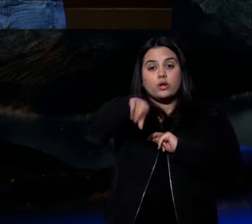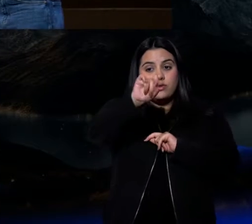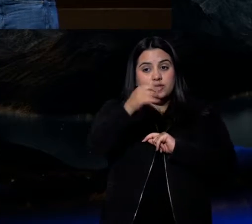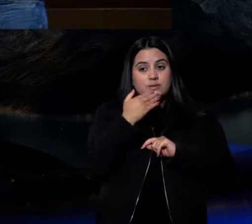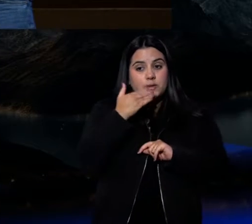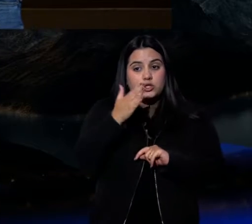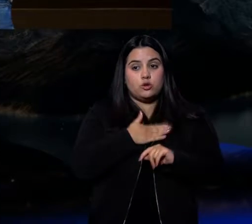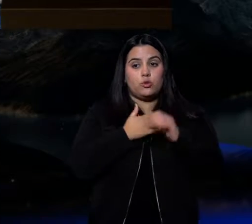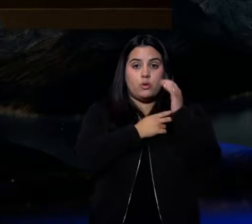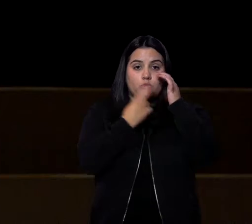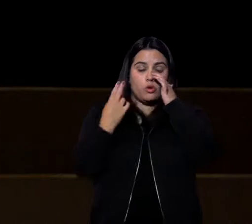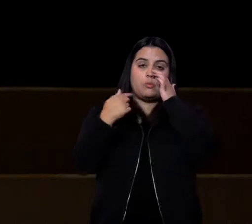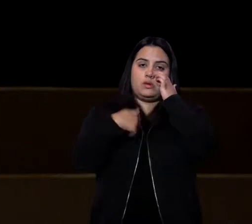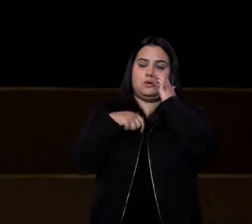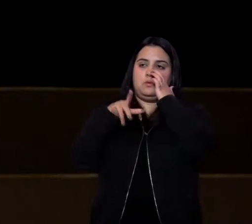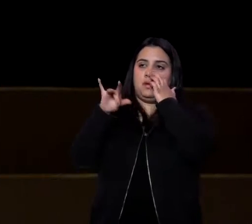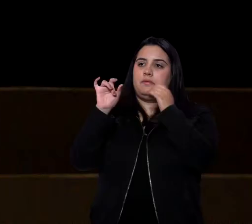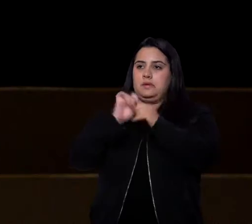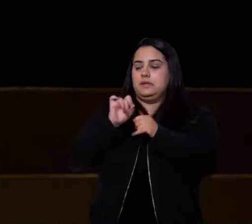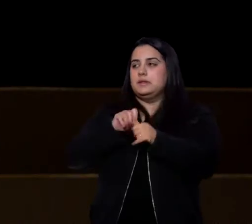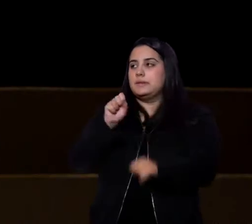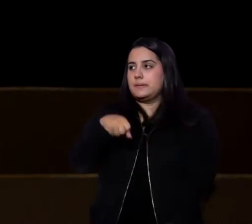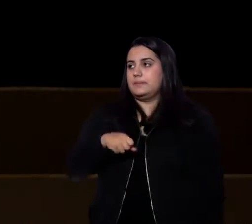farei. Segunda